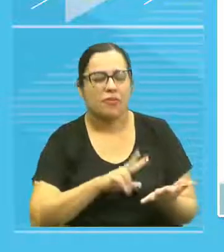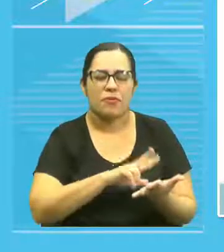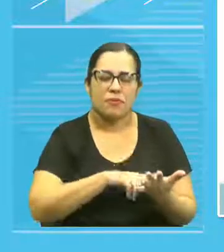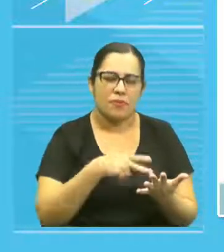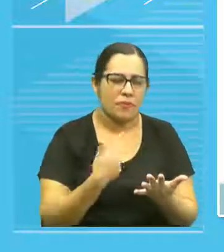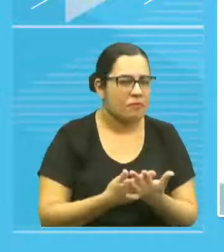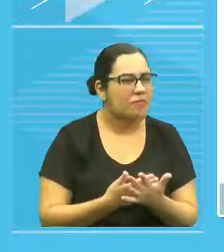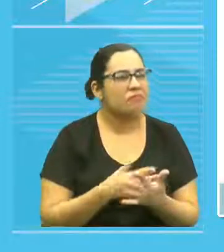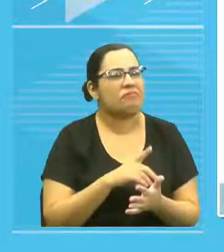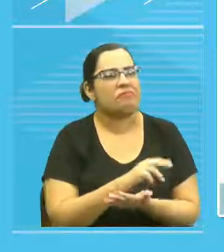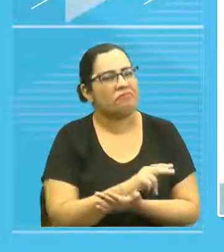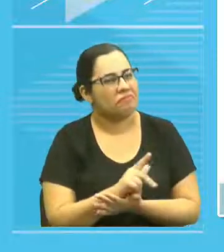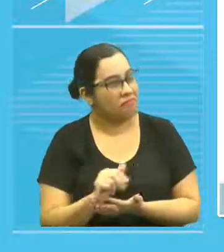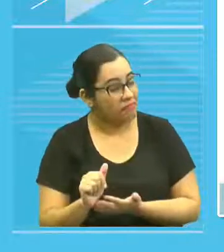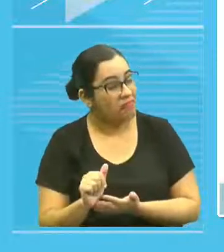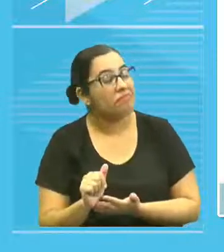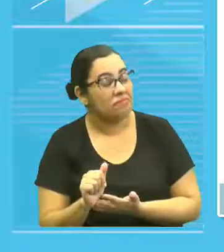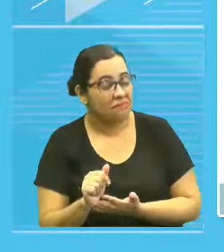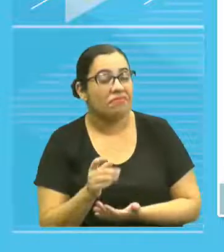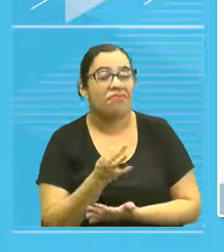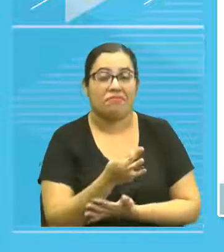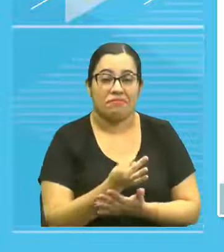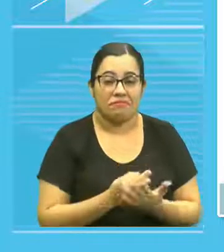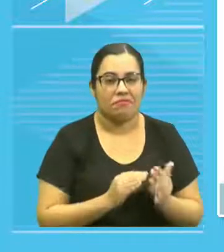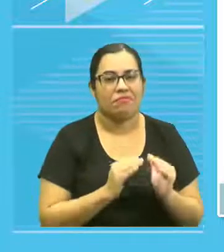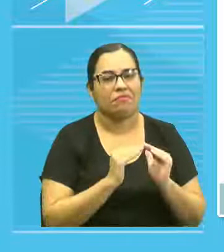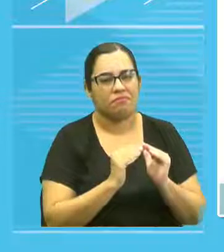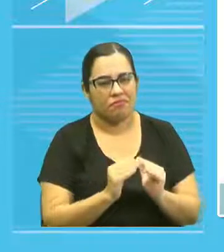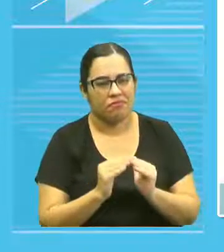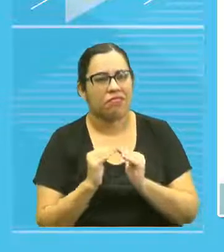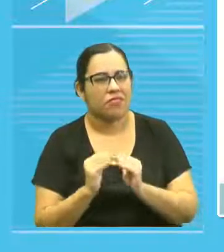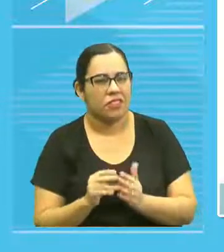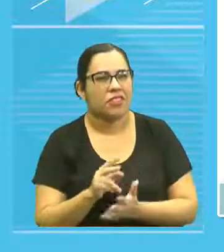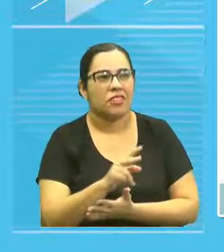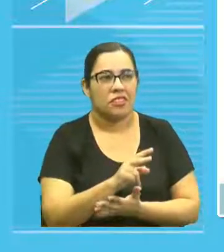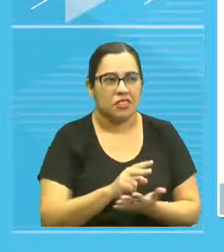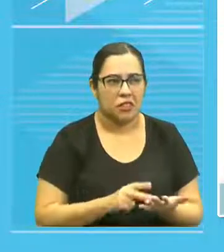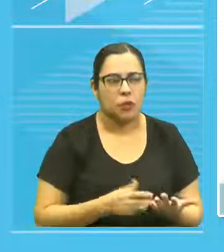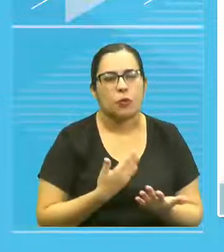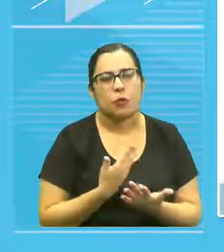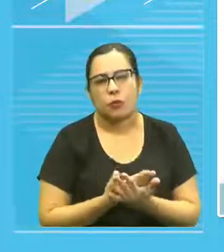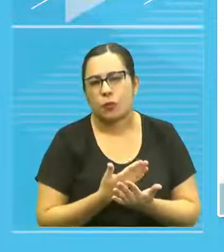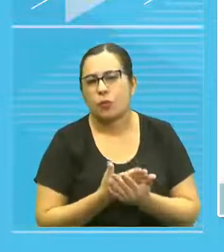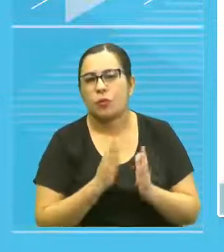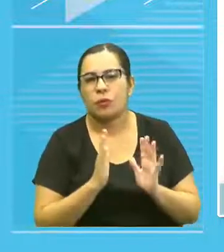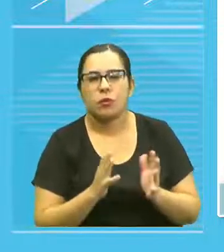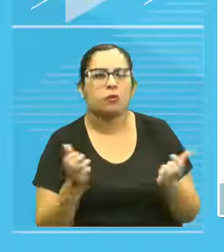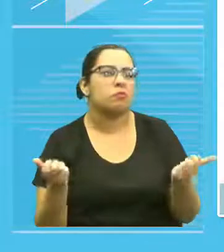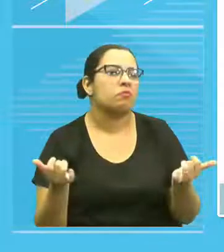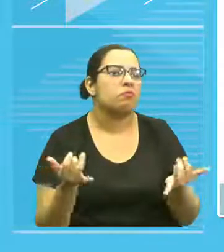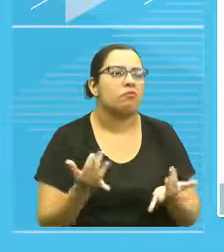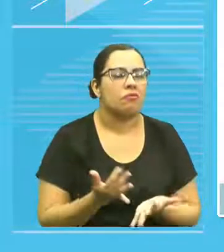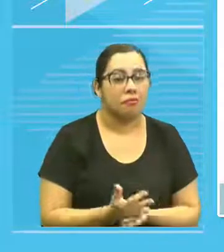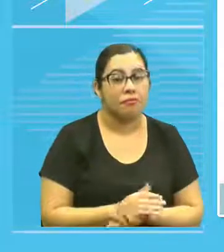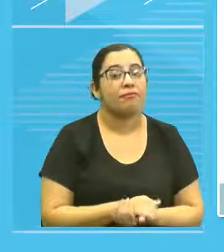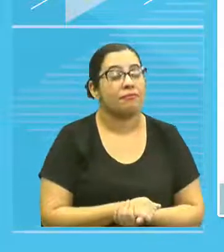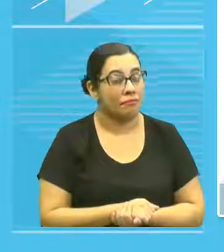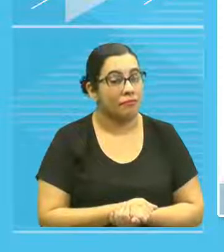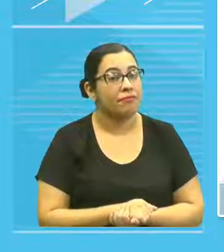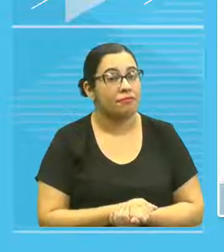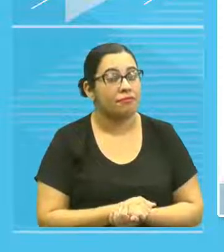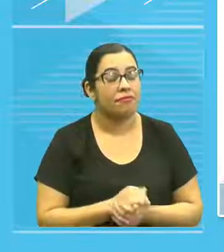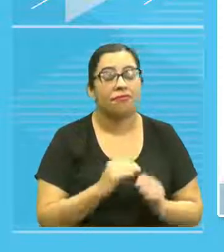também vai aí no texto a casinha que eu já li aqui eu já trouxe nas minhas aulas eu tenho um momento que eu digo assim ó